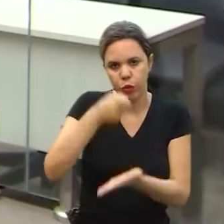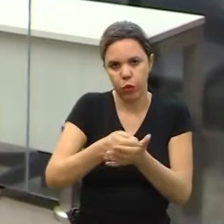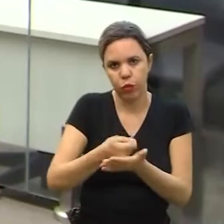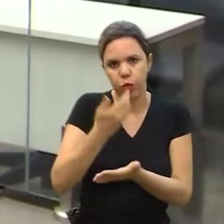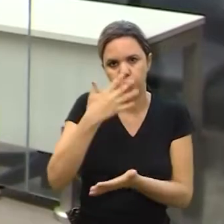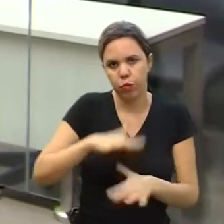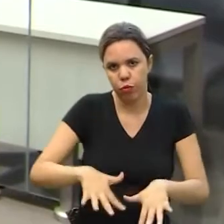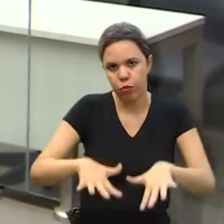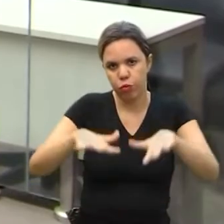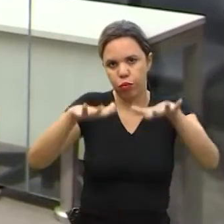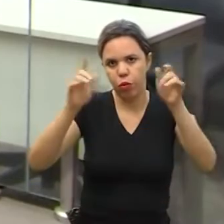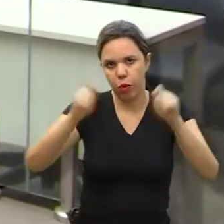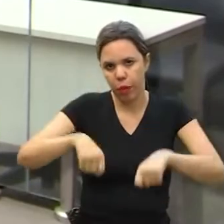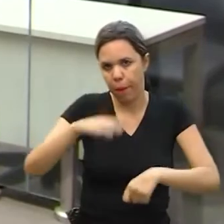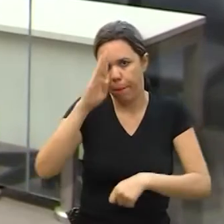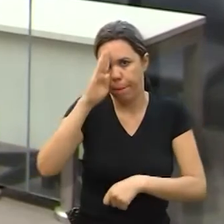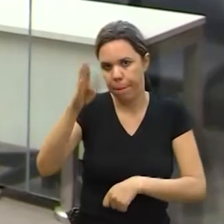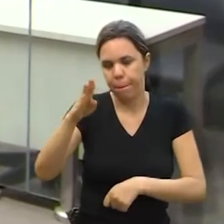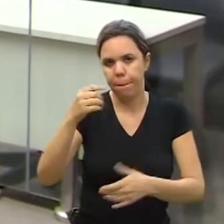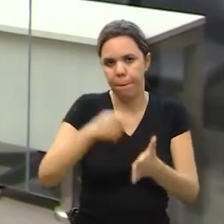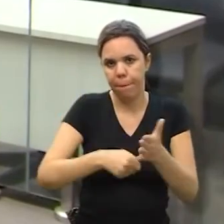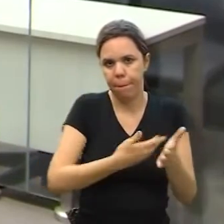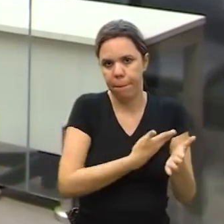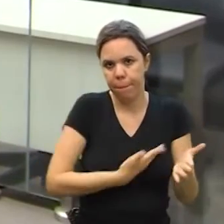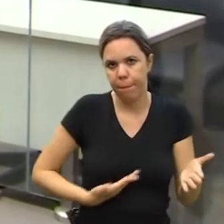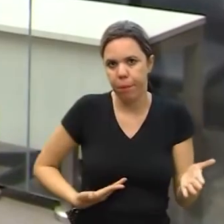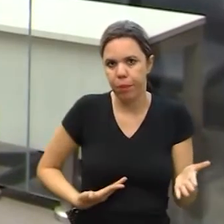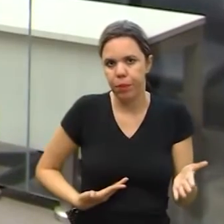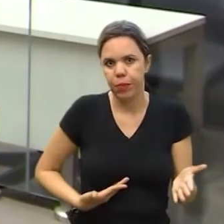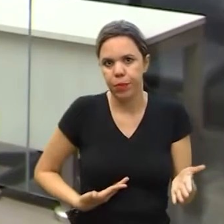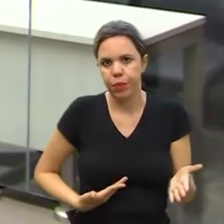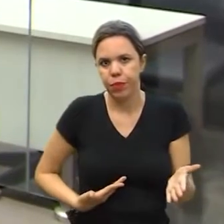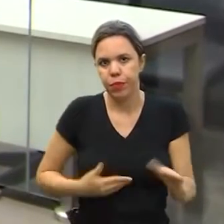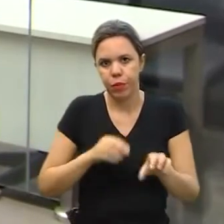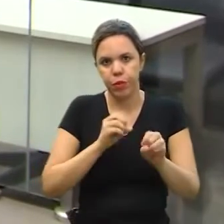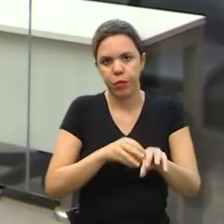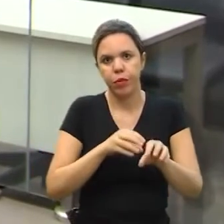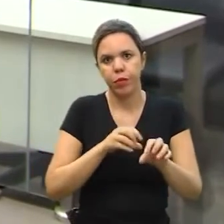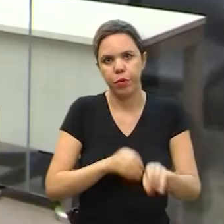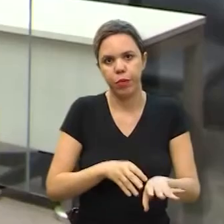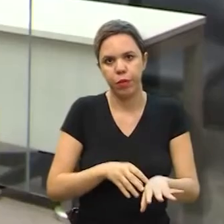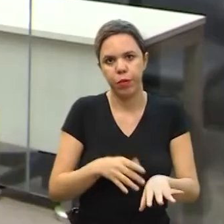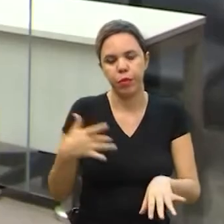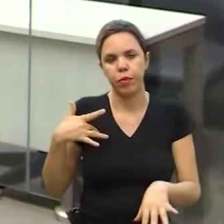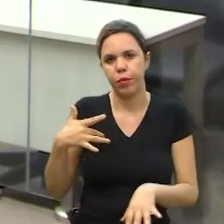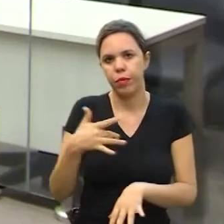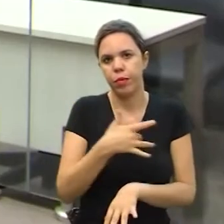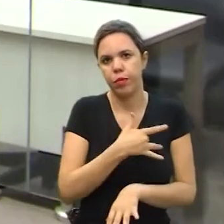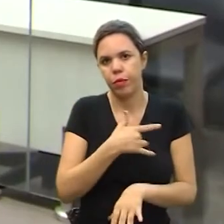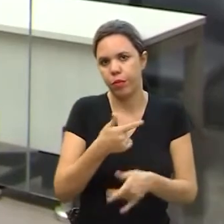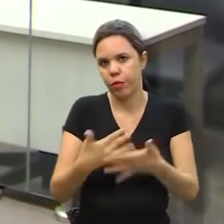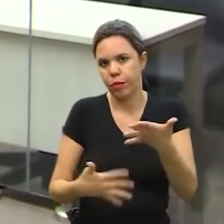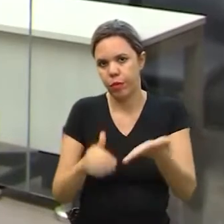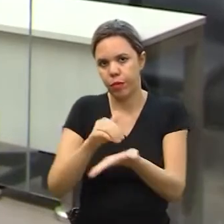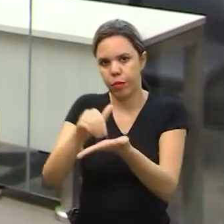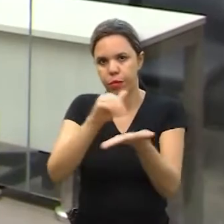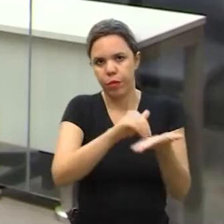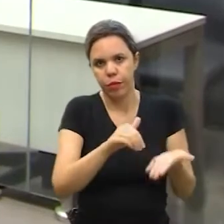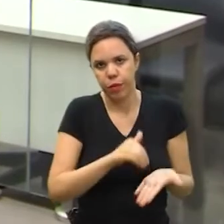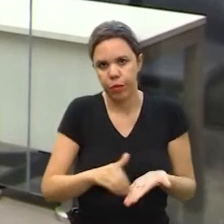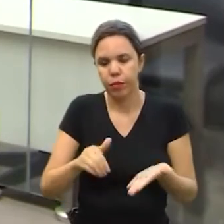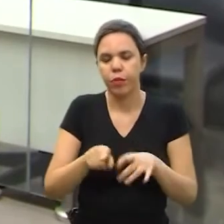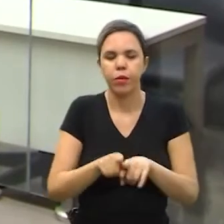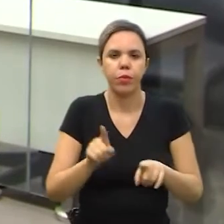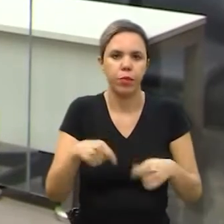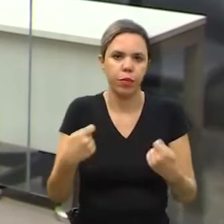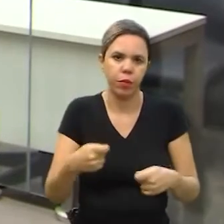que a primeira infância seja prioridade nas políticas públicas, tanto na educação como na saúde e demais